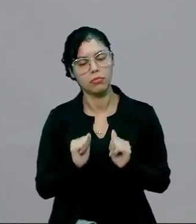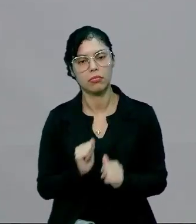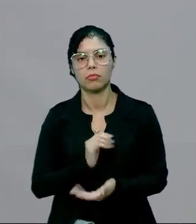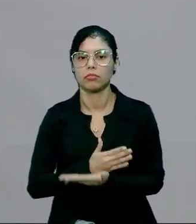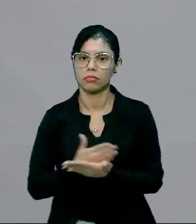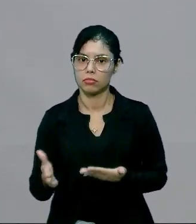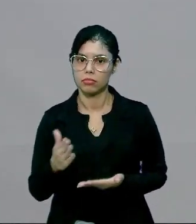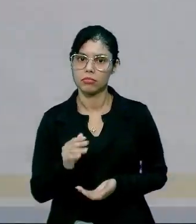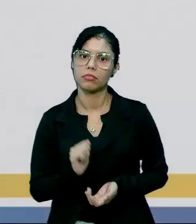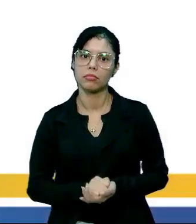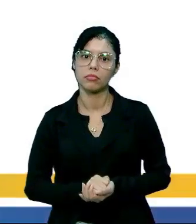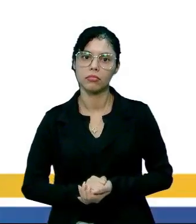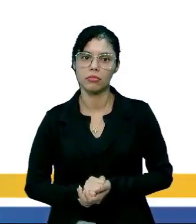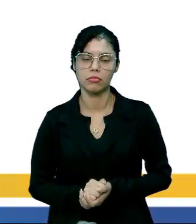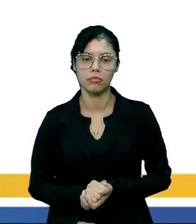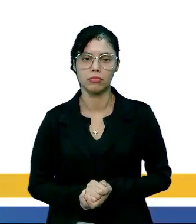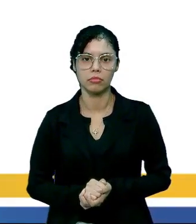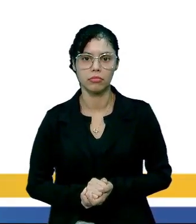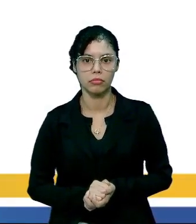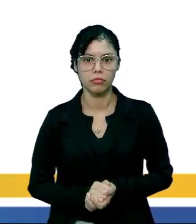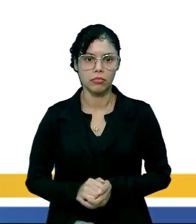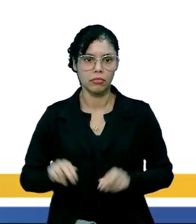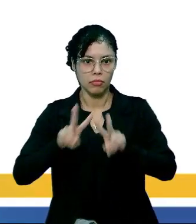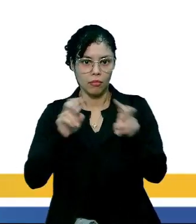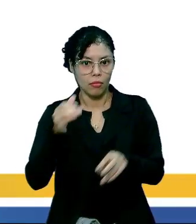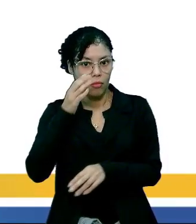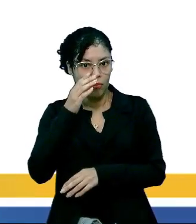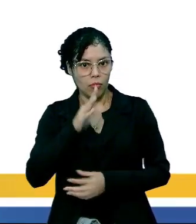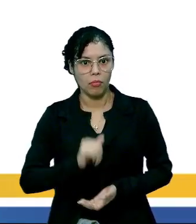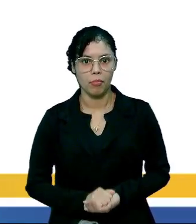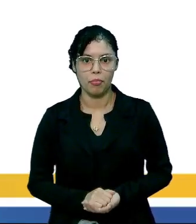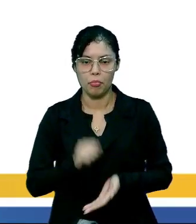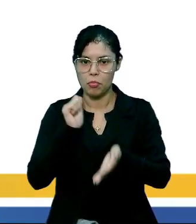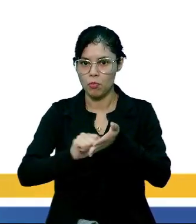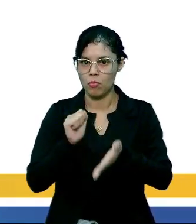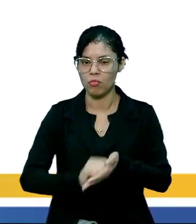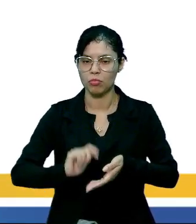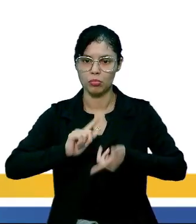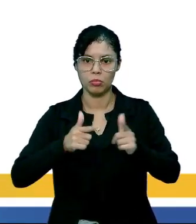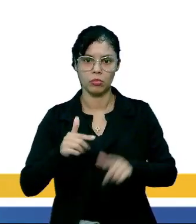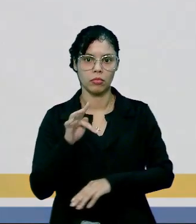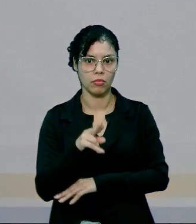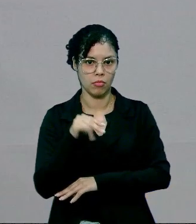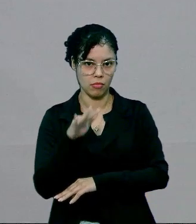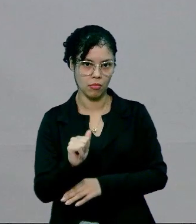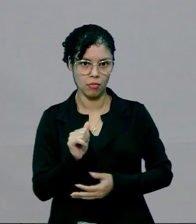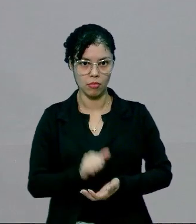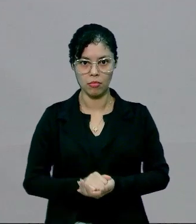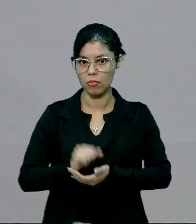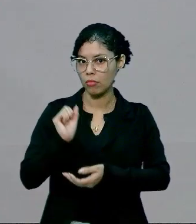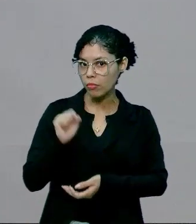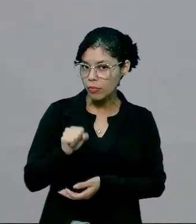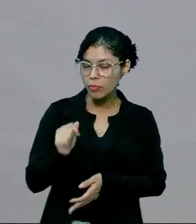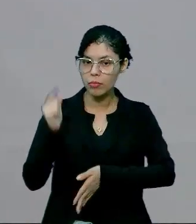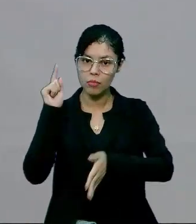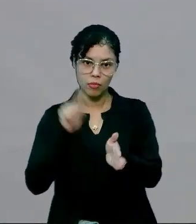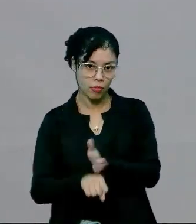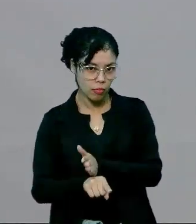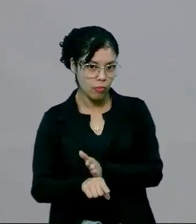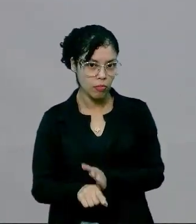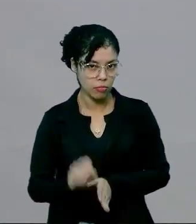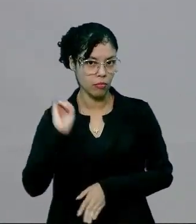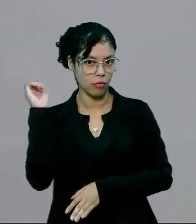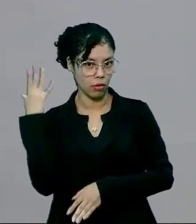iniciar logo pelo texto. Segunda curiosidade. Posso escrever com letra de forma? Essa é uma pergunta